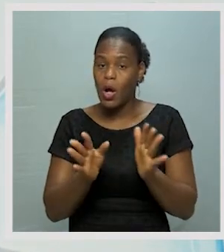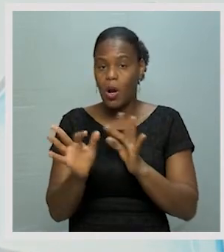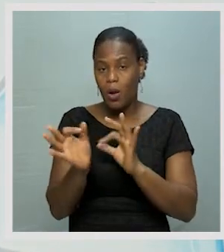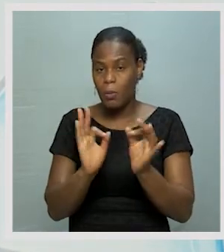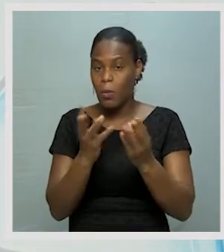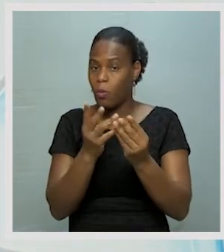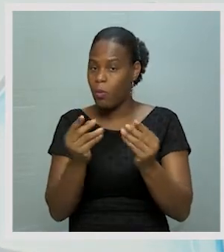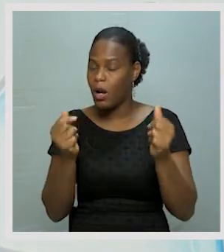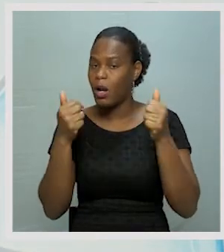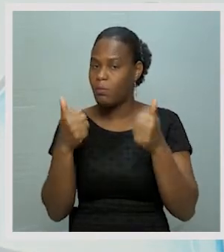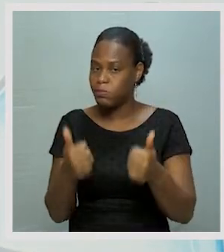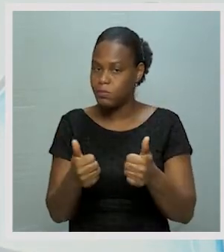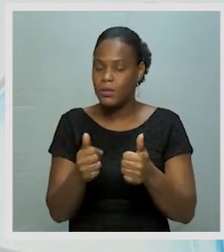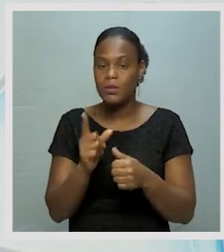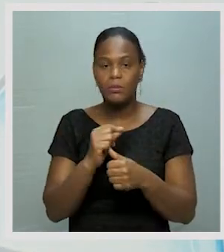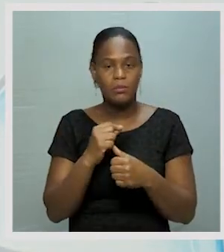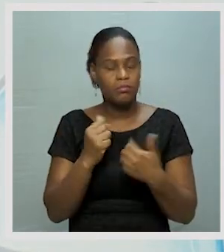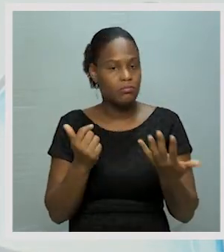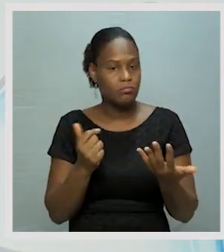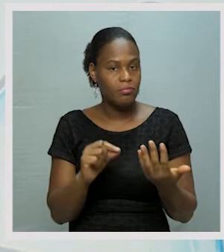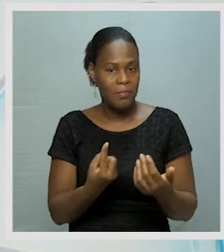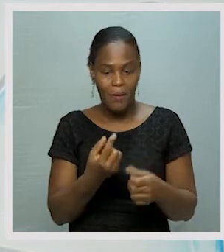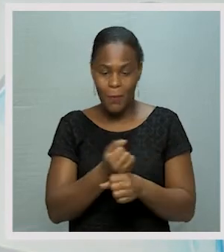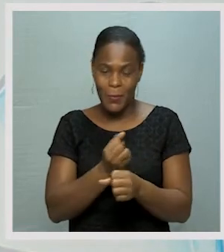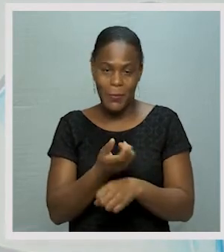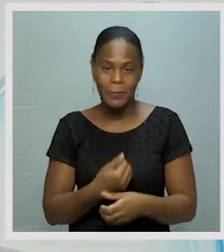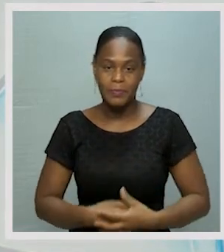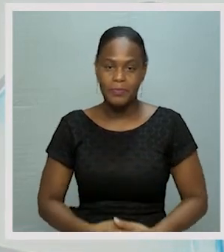qualidade e muito bom para o trabalho.